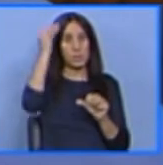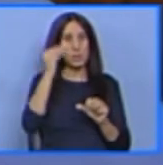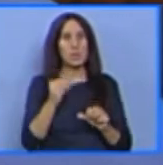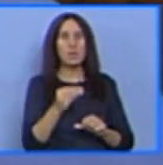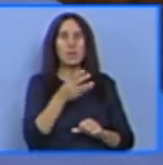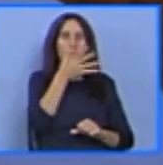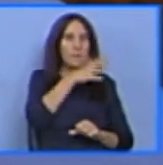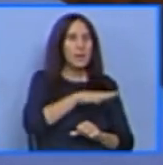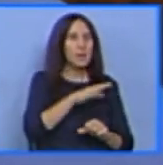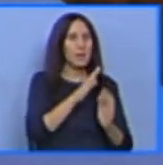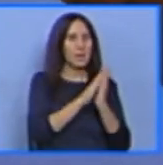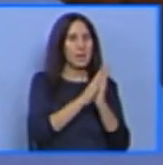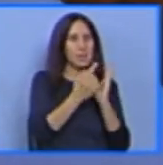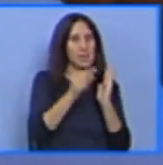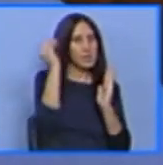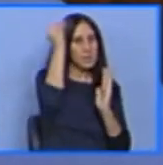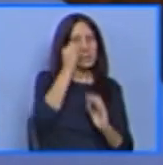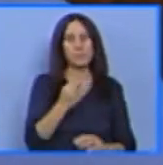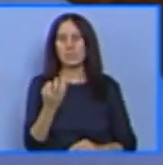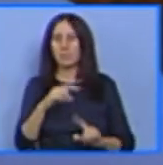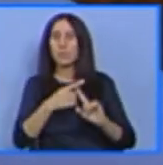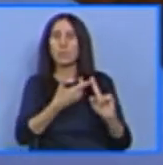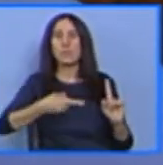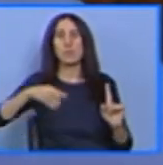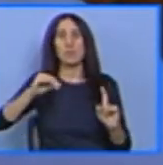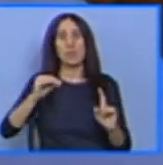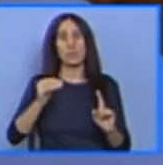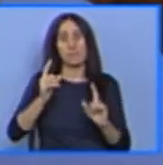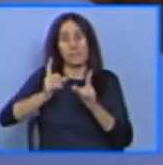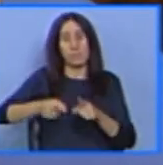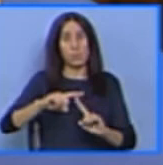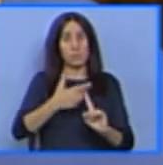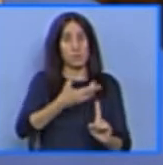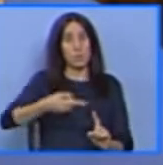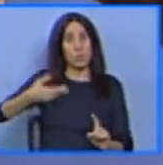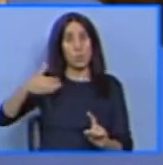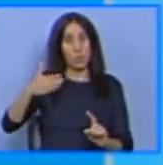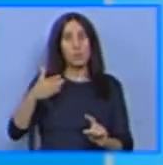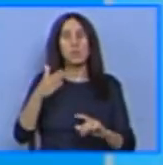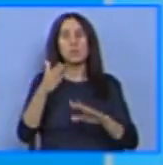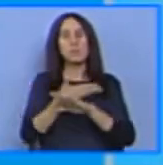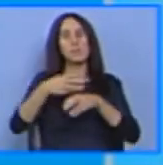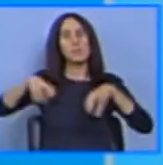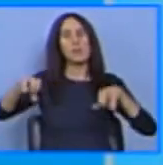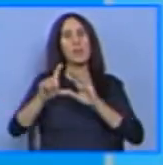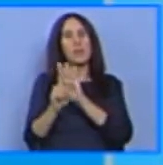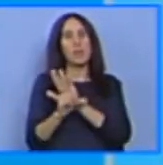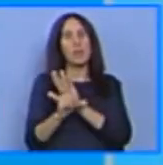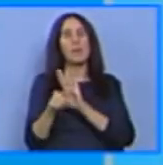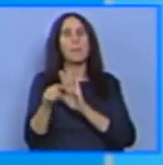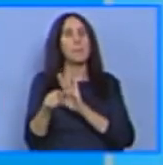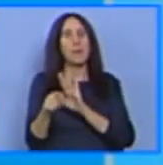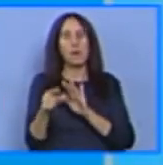anticlericalismo da República. Exatamente, tinha sido instaurado em 1910, logo em 1911 estabelece uma lei da separação, mas que ia muito para além